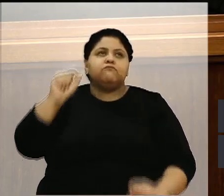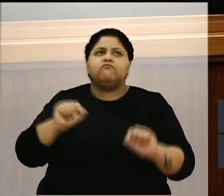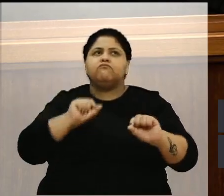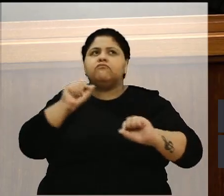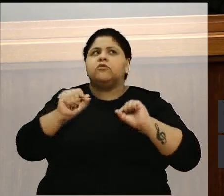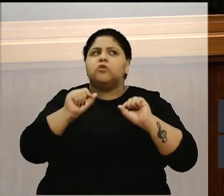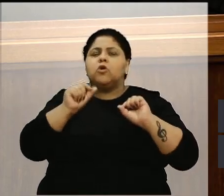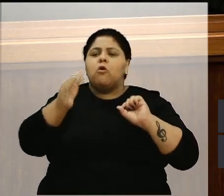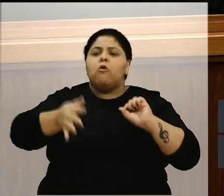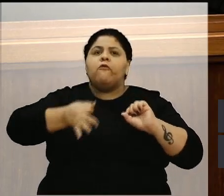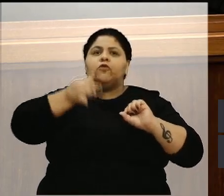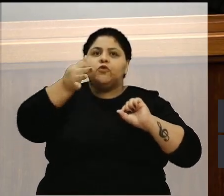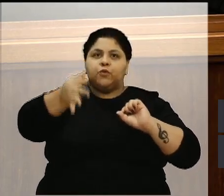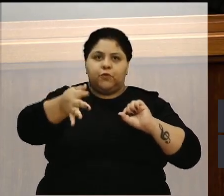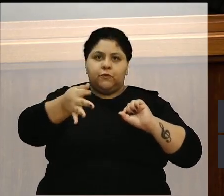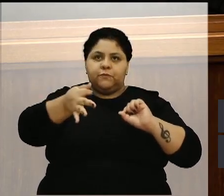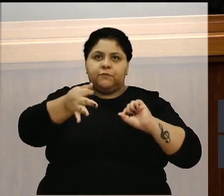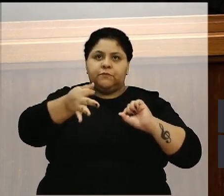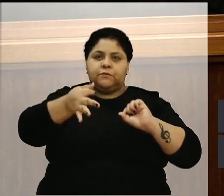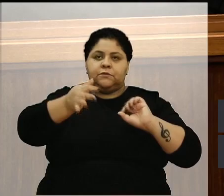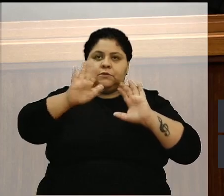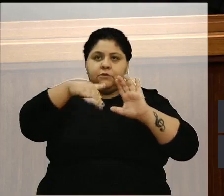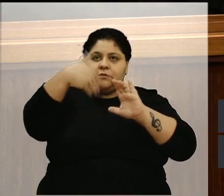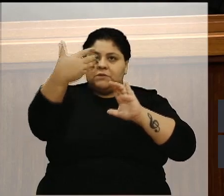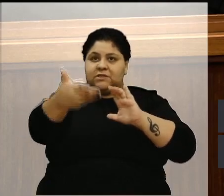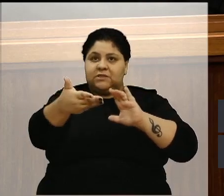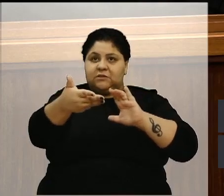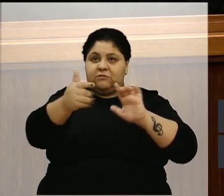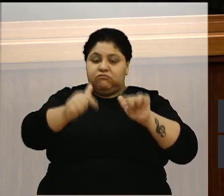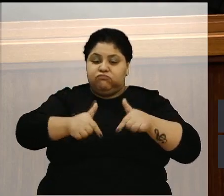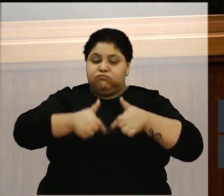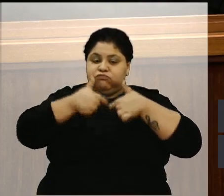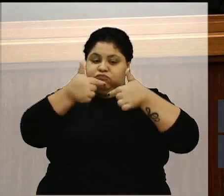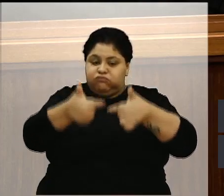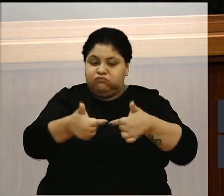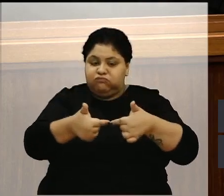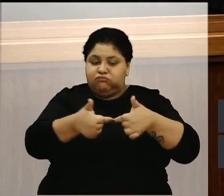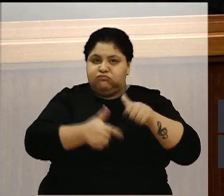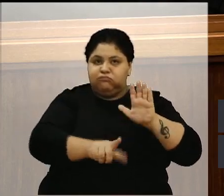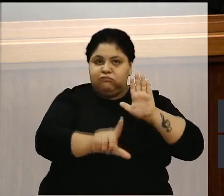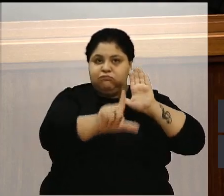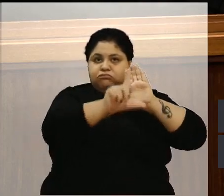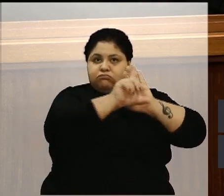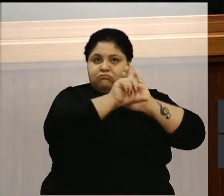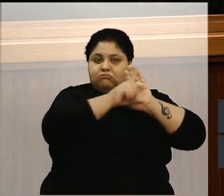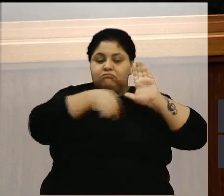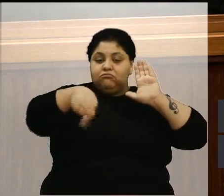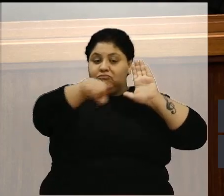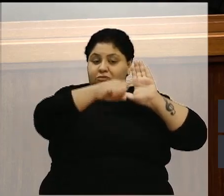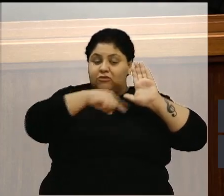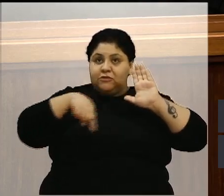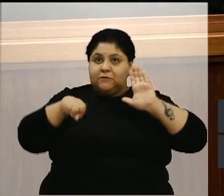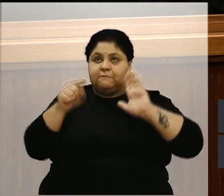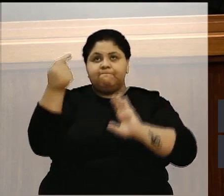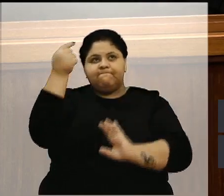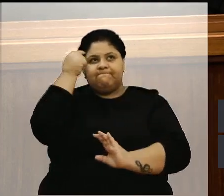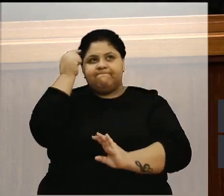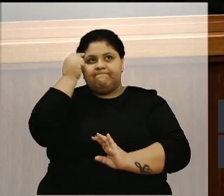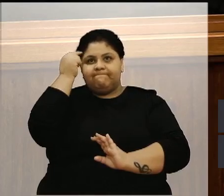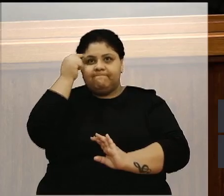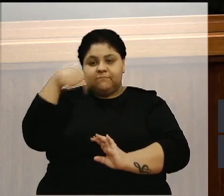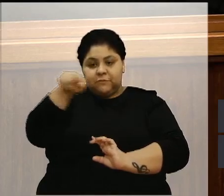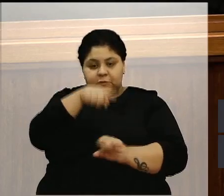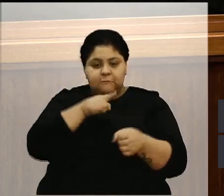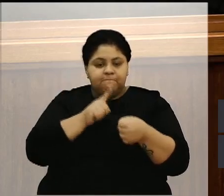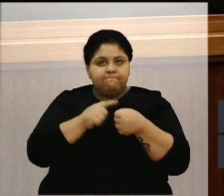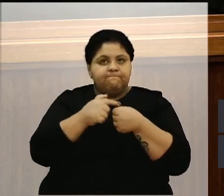o futuro das próximas ações e legislações que nós vamos pensar para a nossa